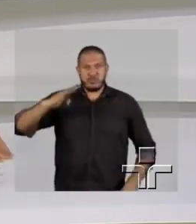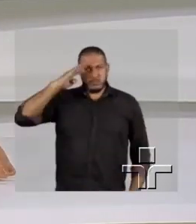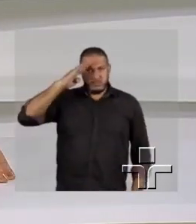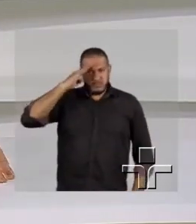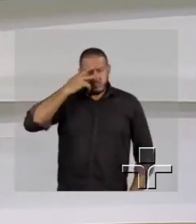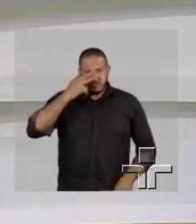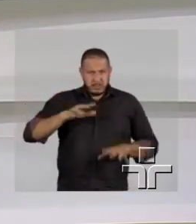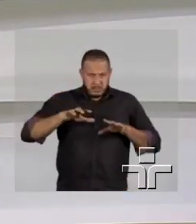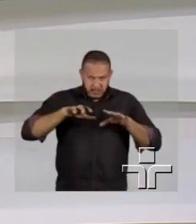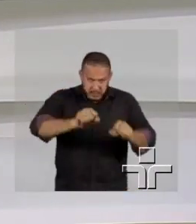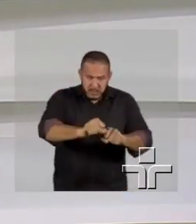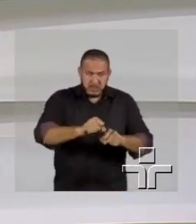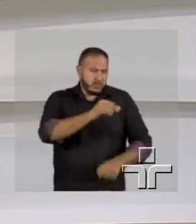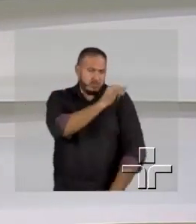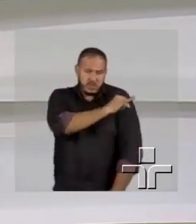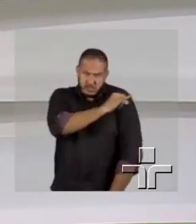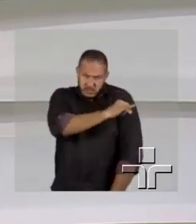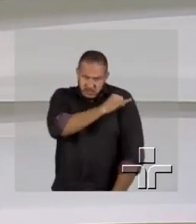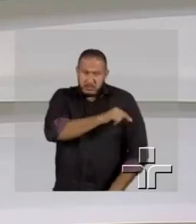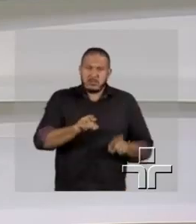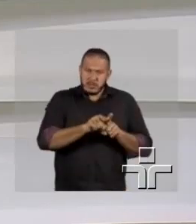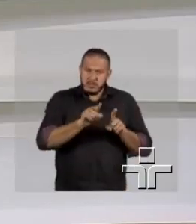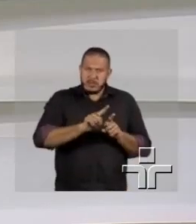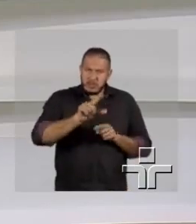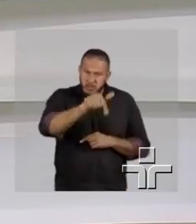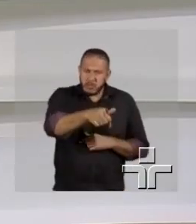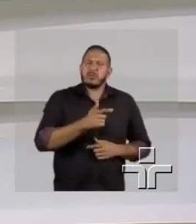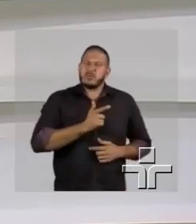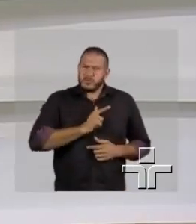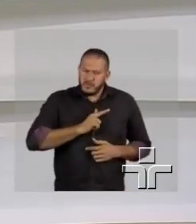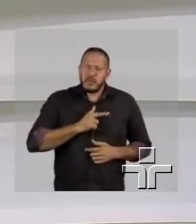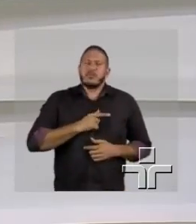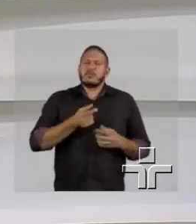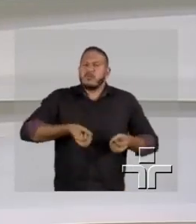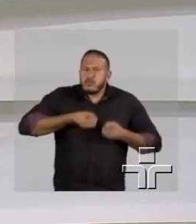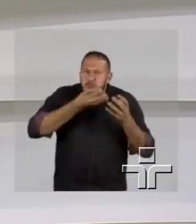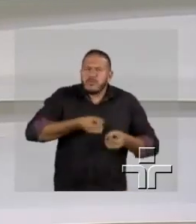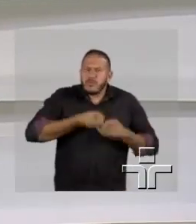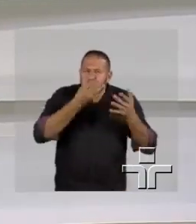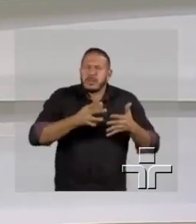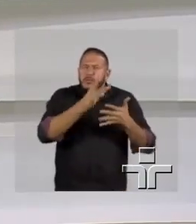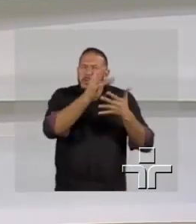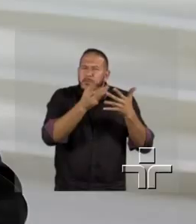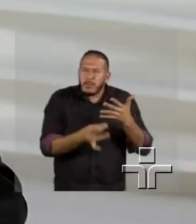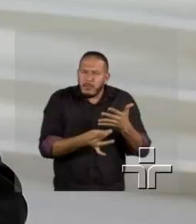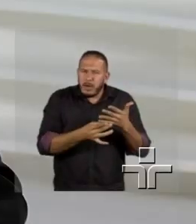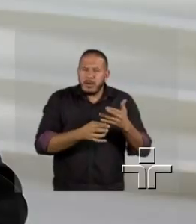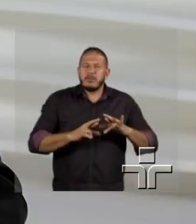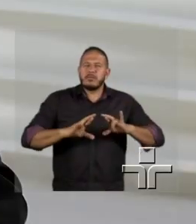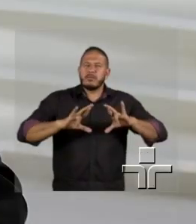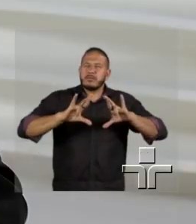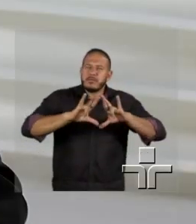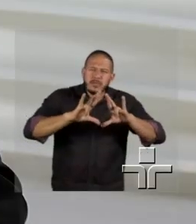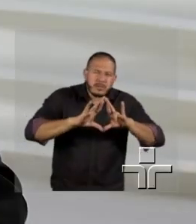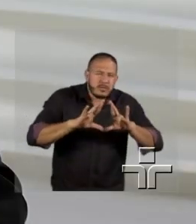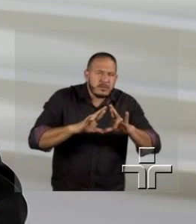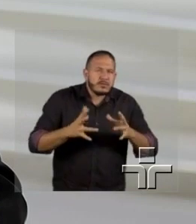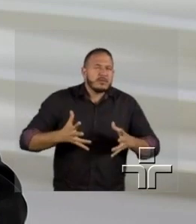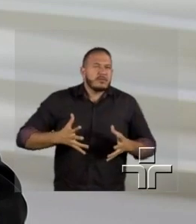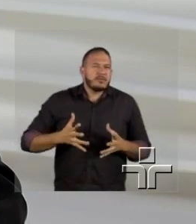professora não consegue dar aula sem dar bom dia para o criminoso que está de plantão com um fuzil na porta